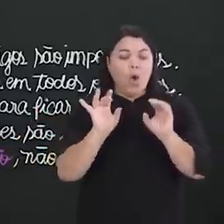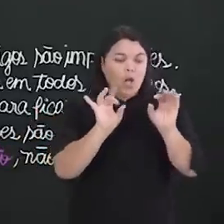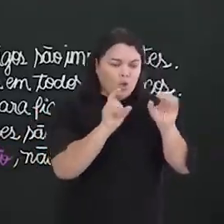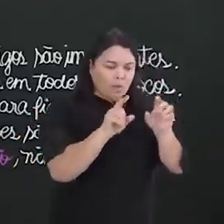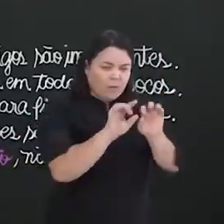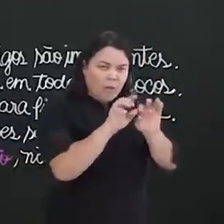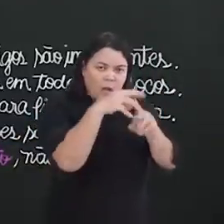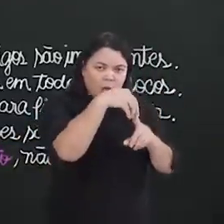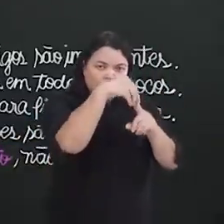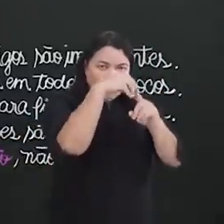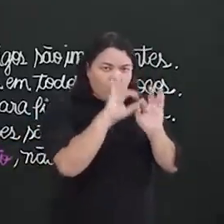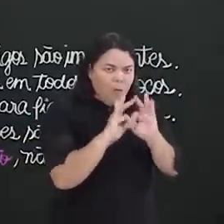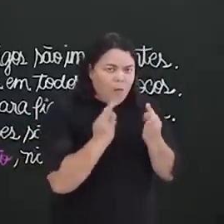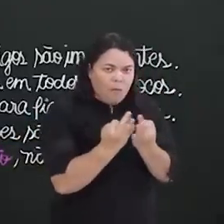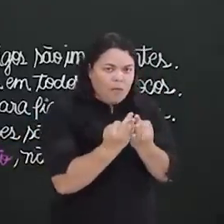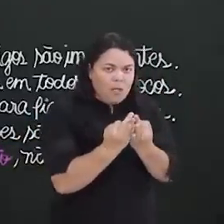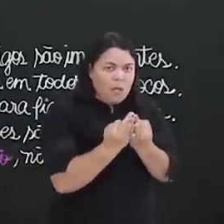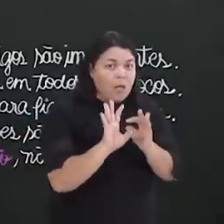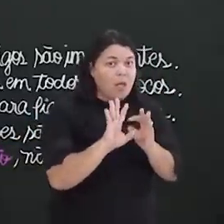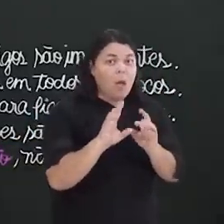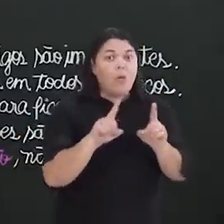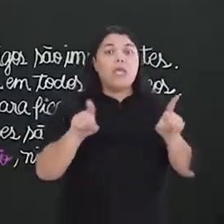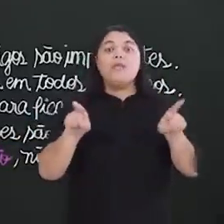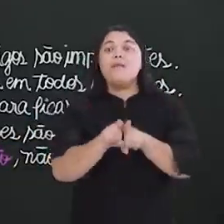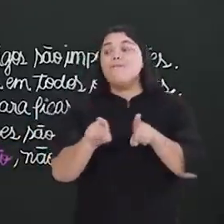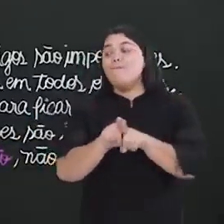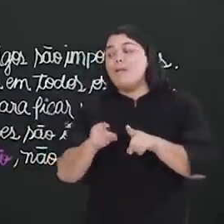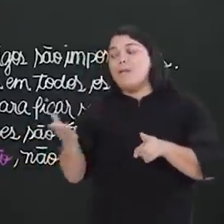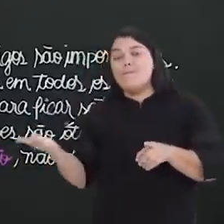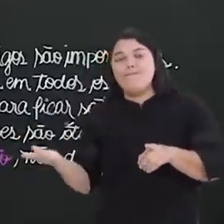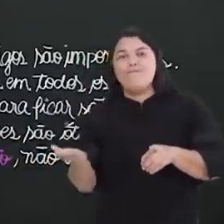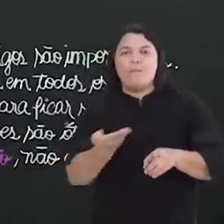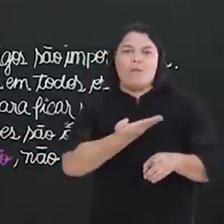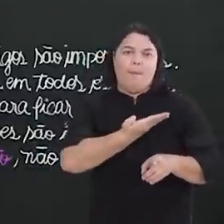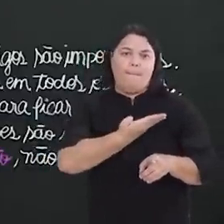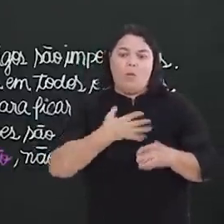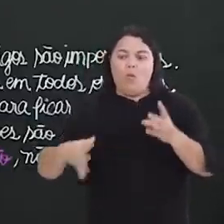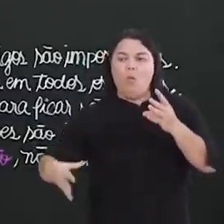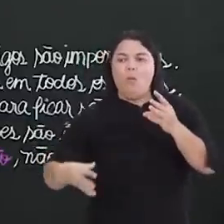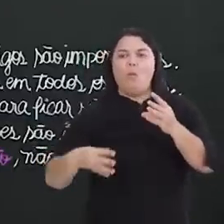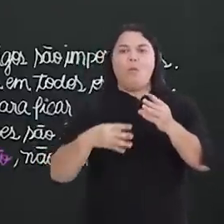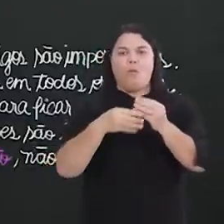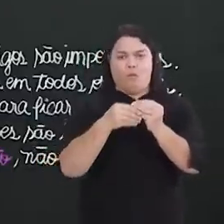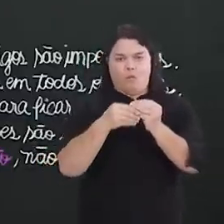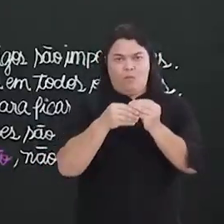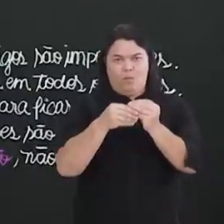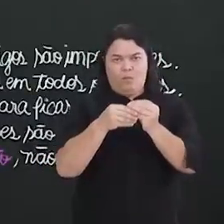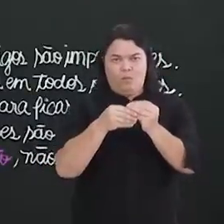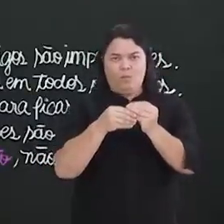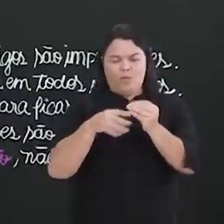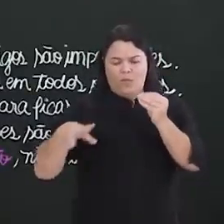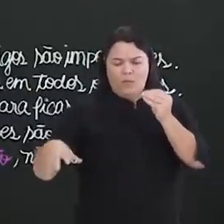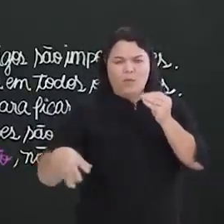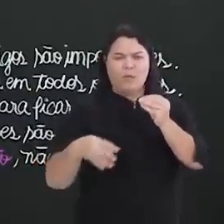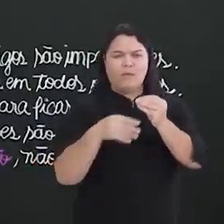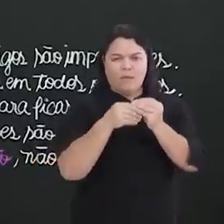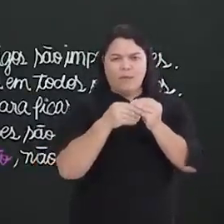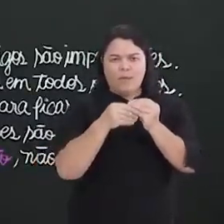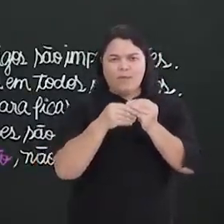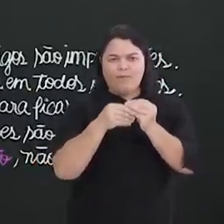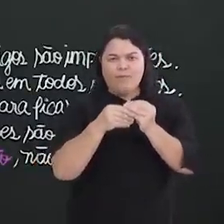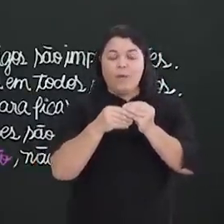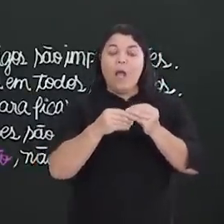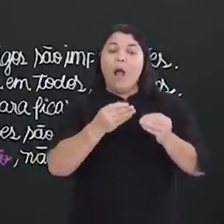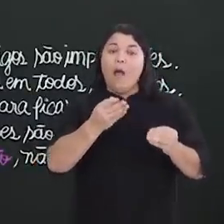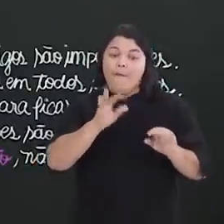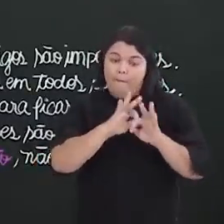a conjunção e, ok? Que é a mais clássica do vou e volto já. Não. Eu tenho uma ideia de associação, uma ideia de adição aqui, ó, tanto os